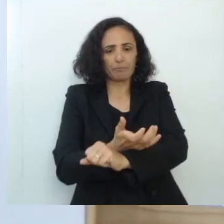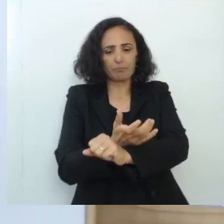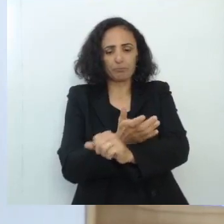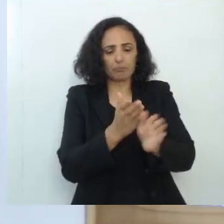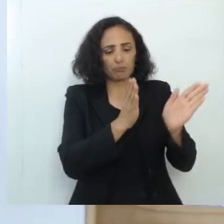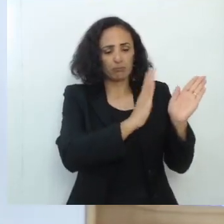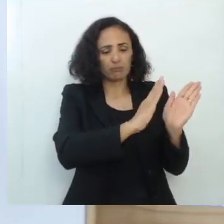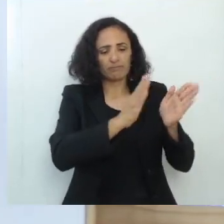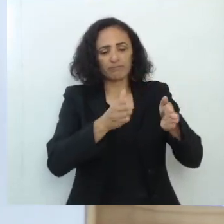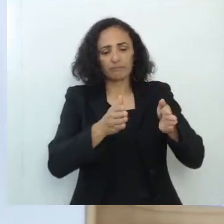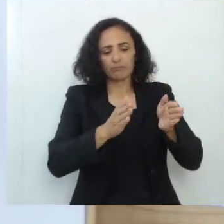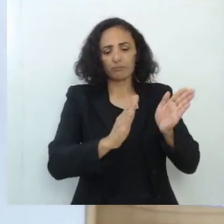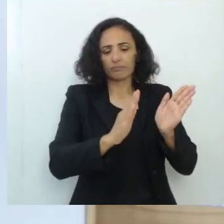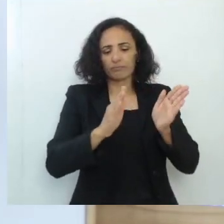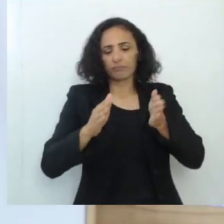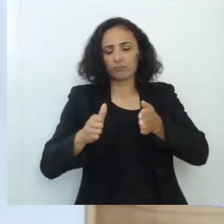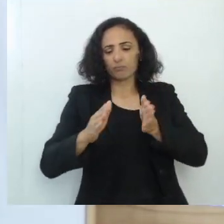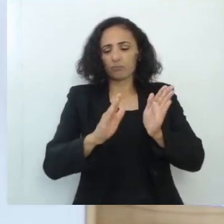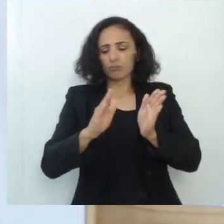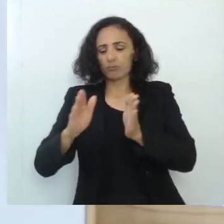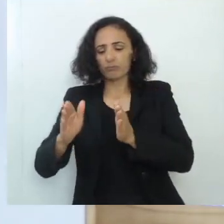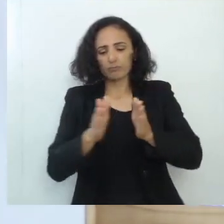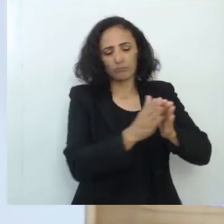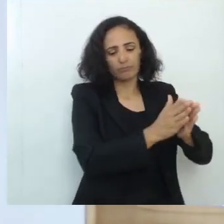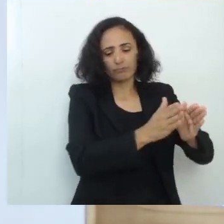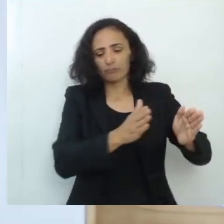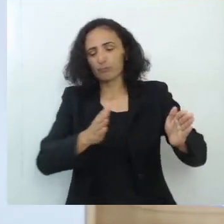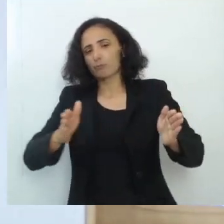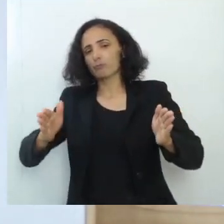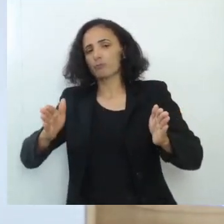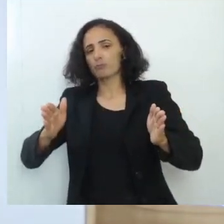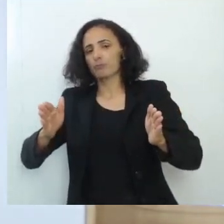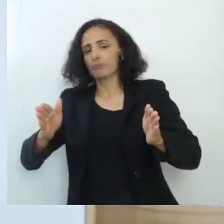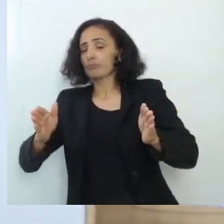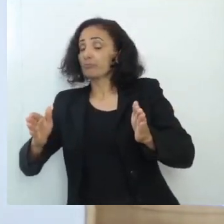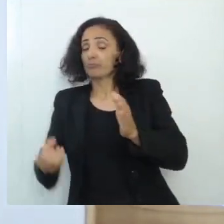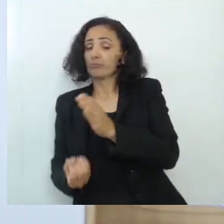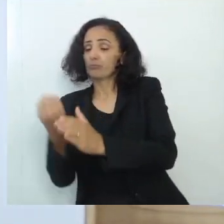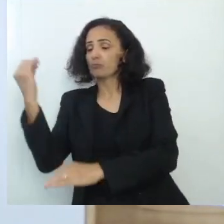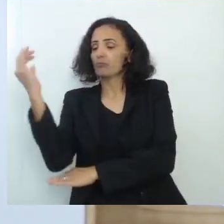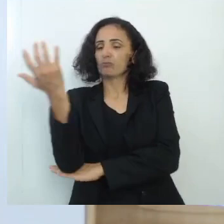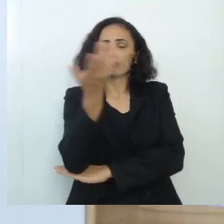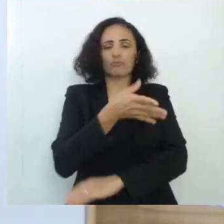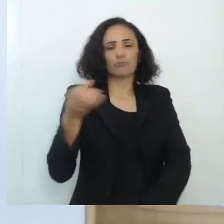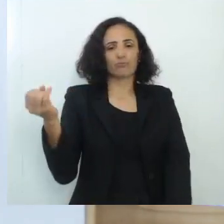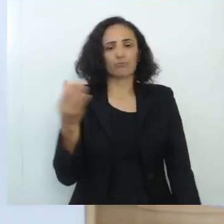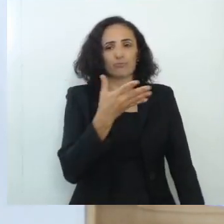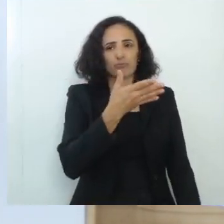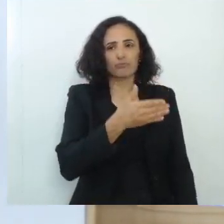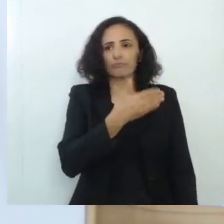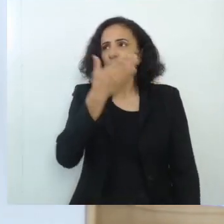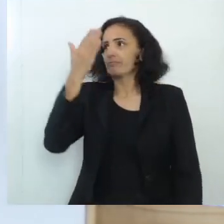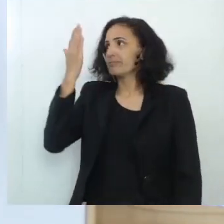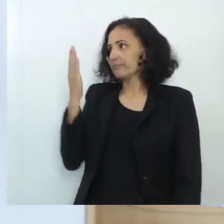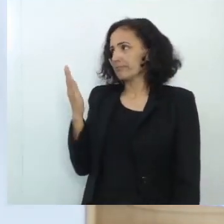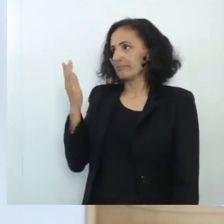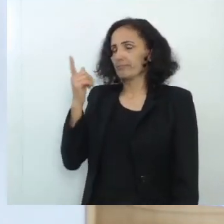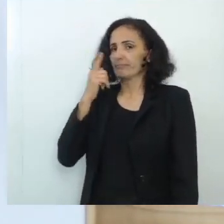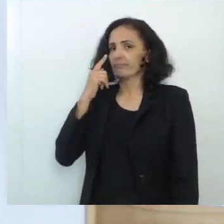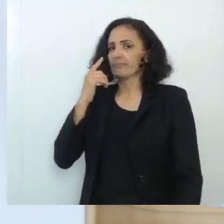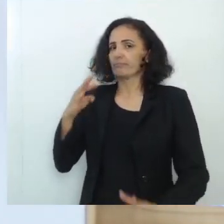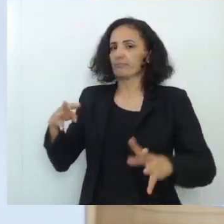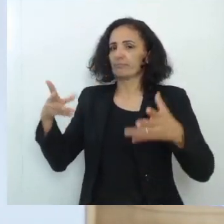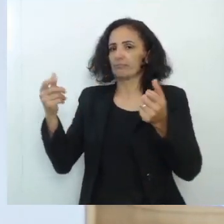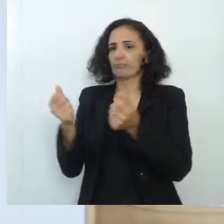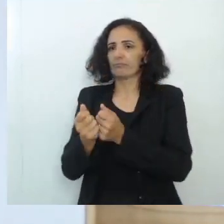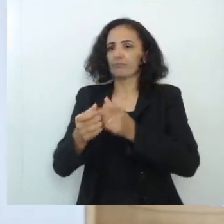sequência a partir desses esporos que saem do soro para formar uma nova planta, tá? Então isso aqui é um esquema de uma